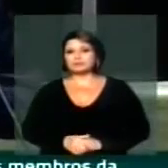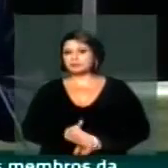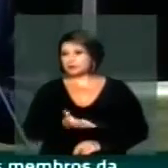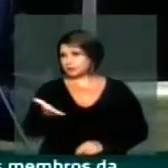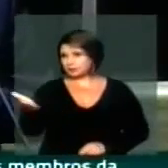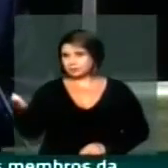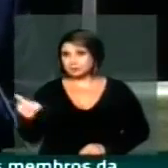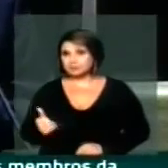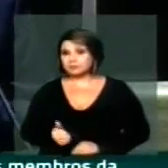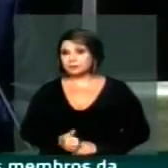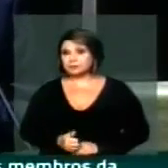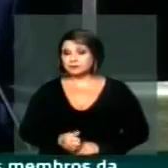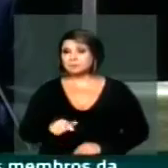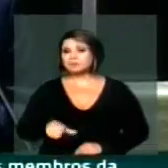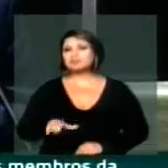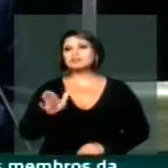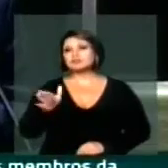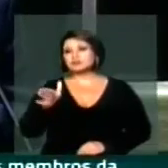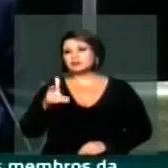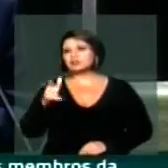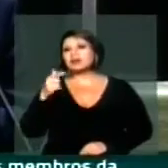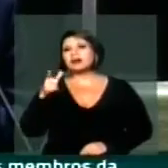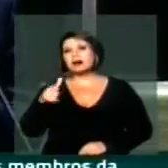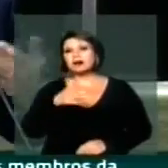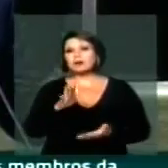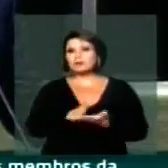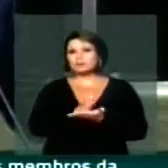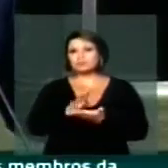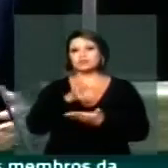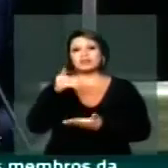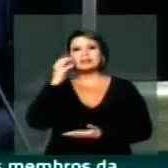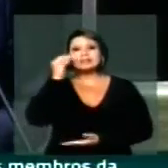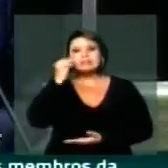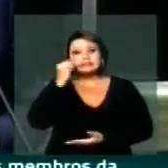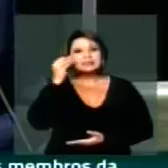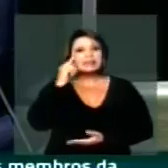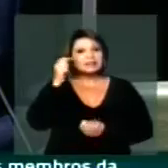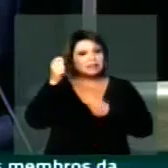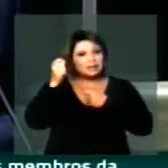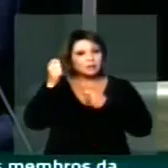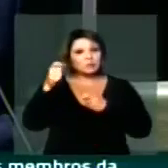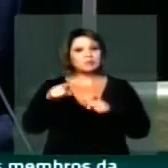e todos nós que já fomos candidatos, nesse caso eu sou o candidato,